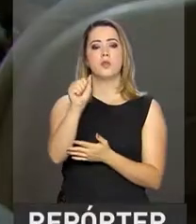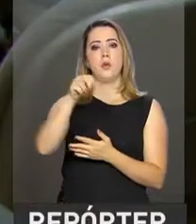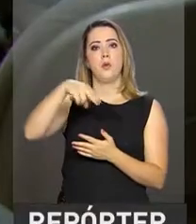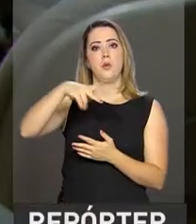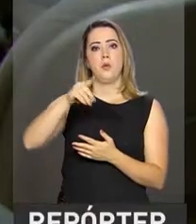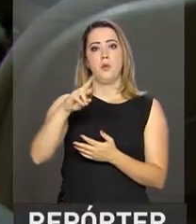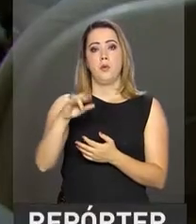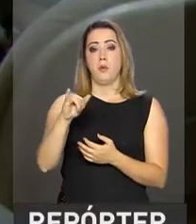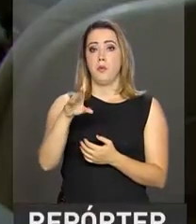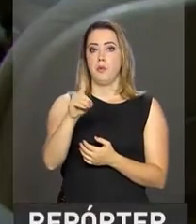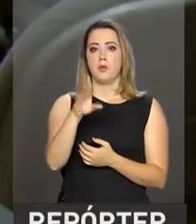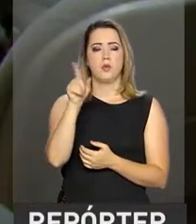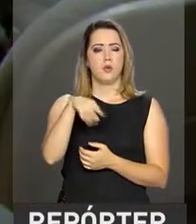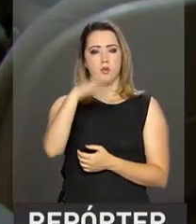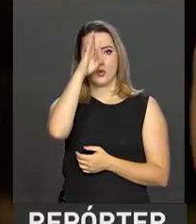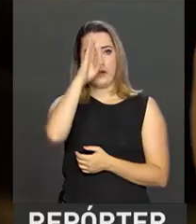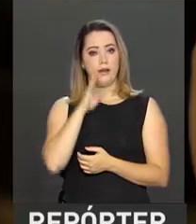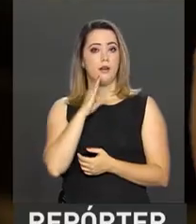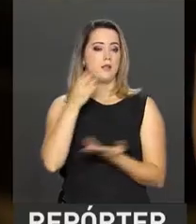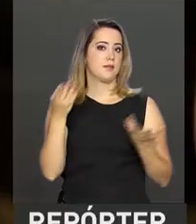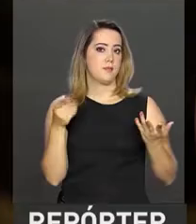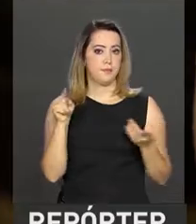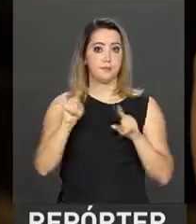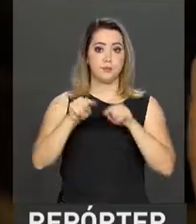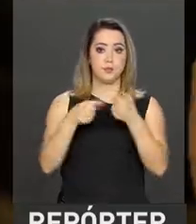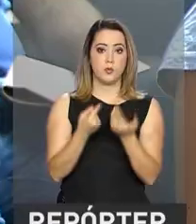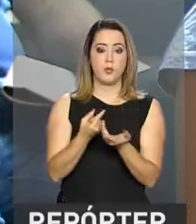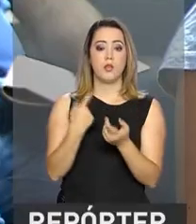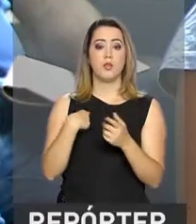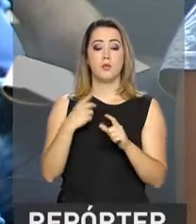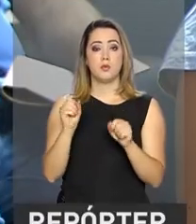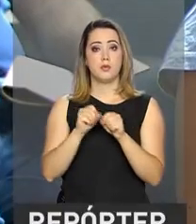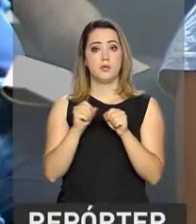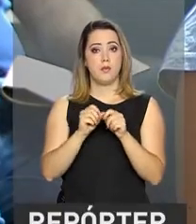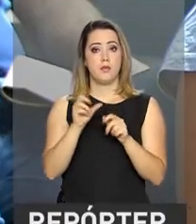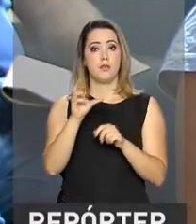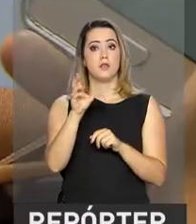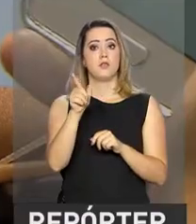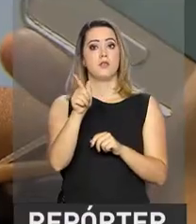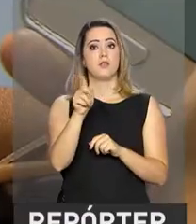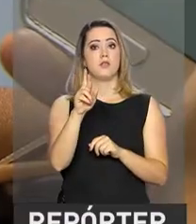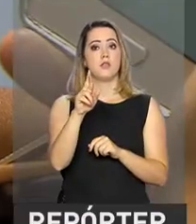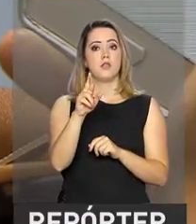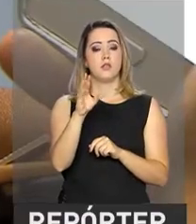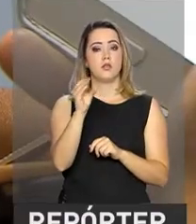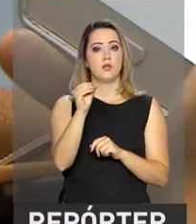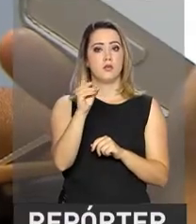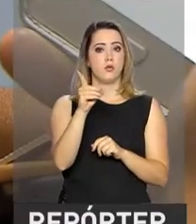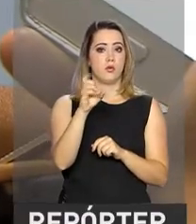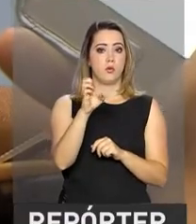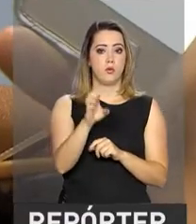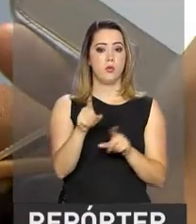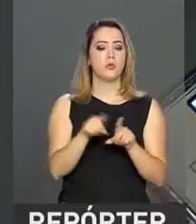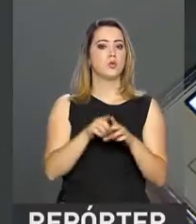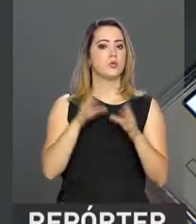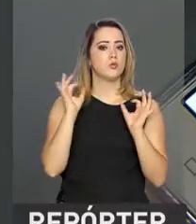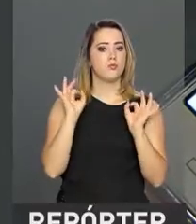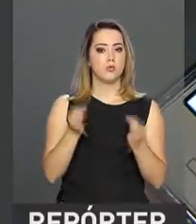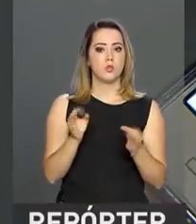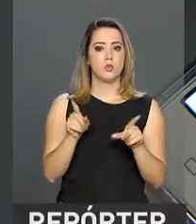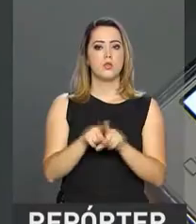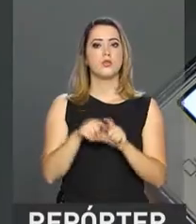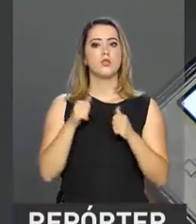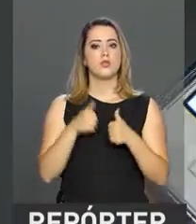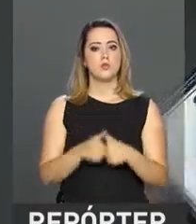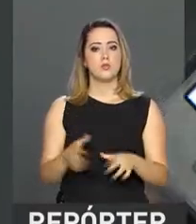é de graça depois é só gerar um qr code em uma agência do trabalhador fazer o cadastro e pronto você já